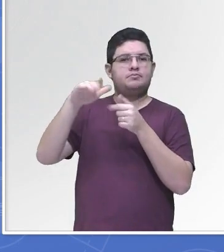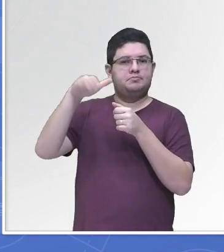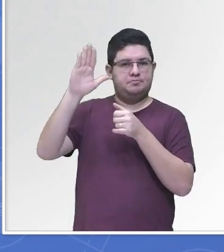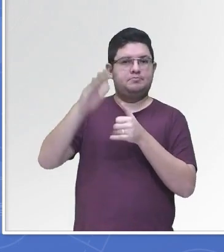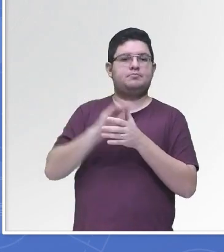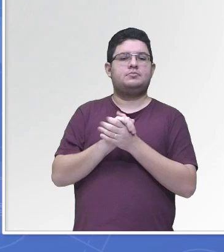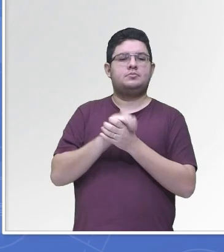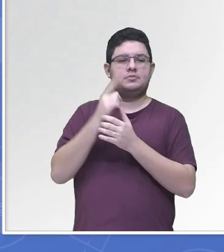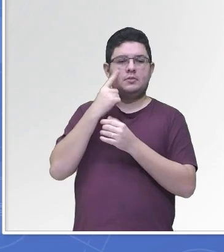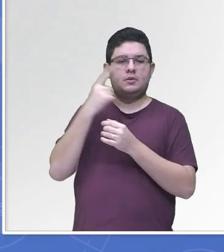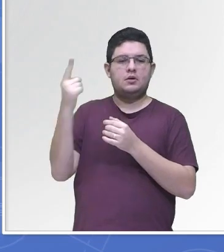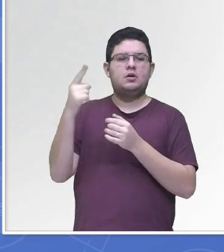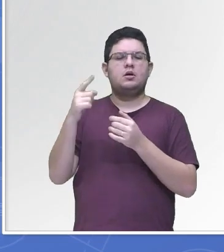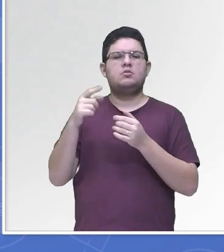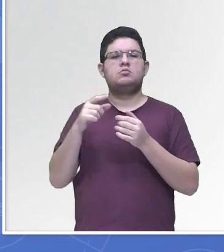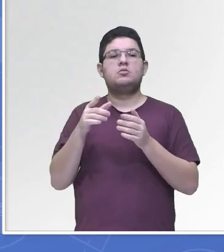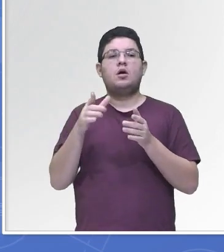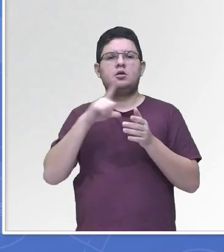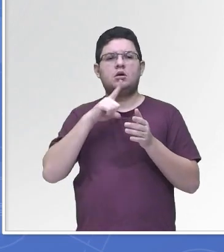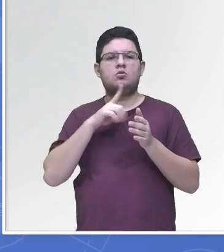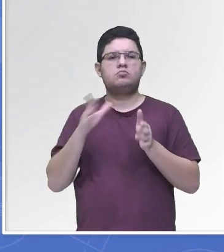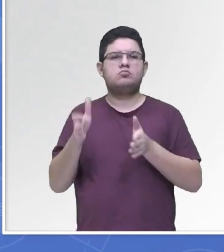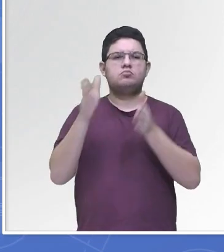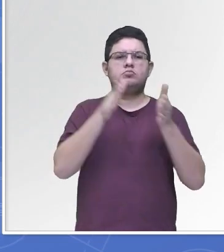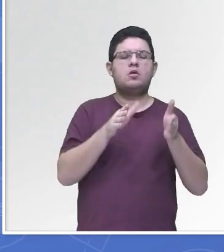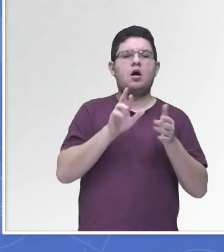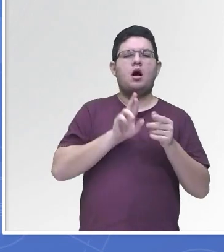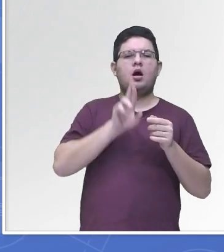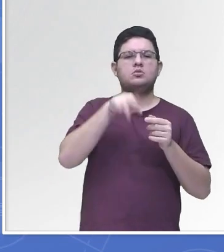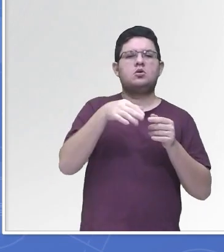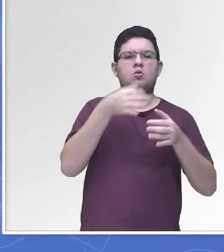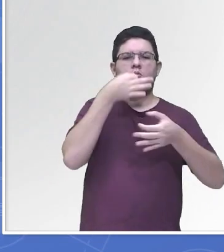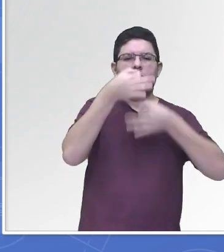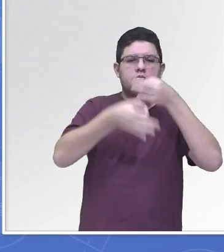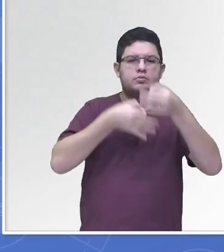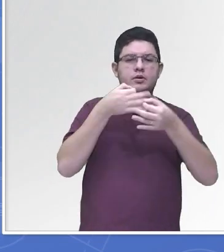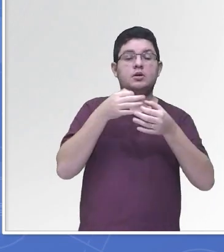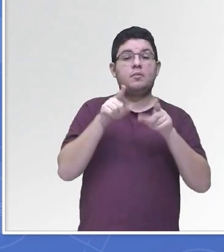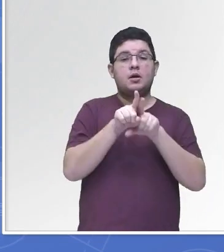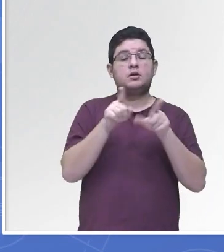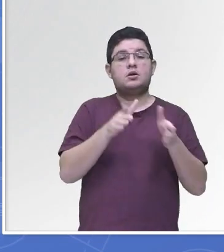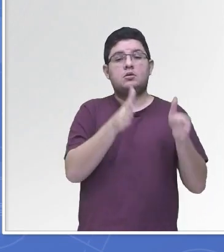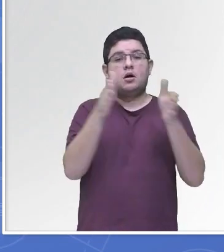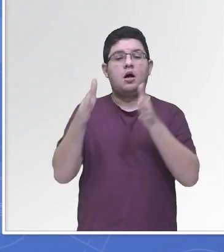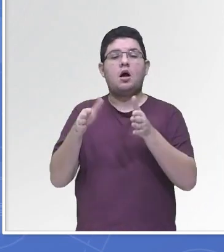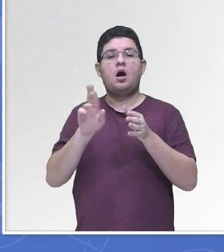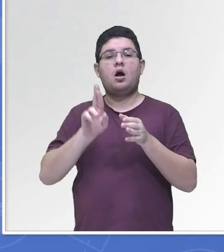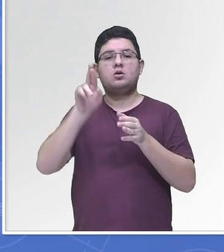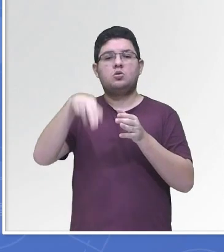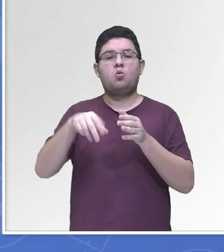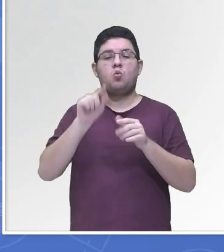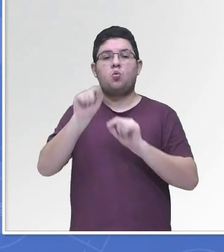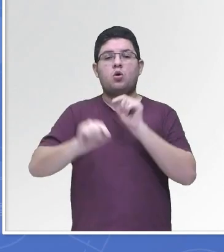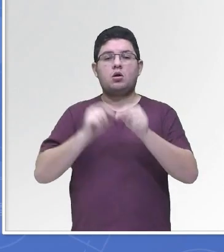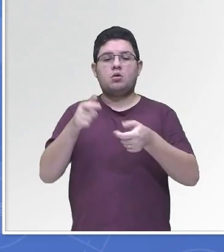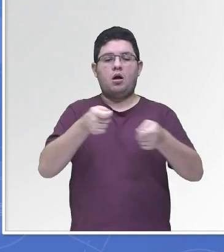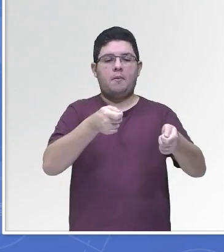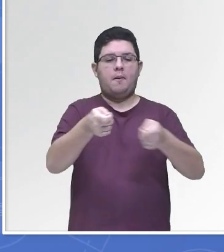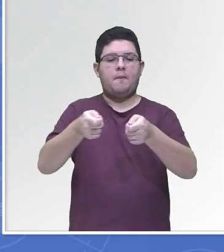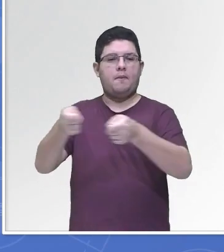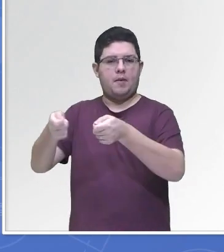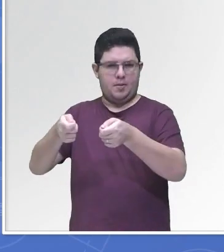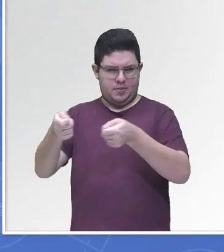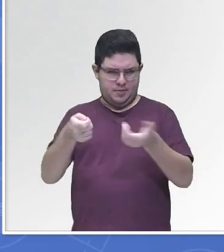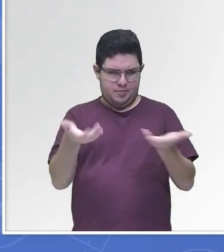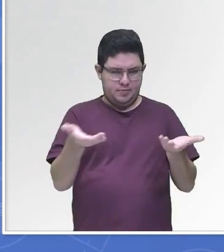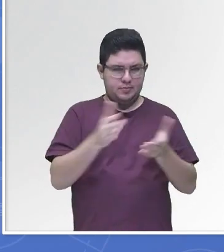crítica, onde eu penso criticamente o mundo, mas de outro lado eu tenho a razão instrumental. O que vem ser essa razão